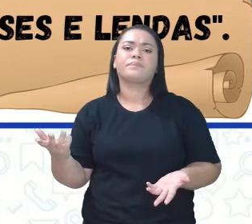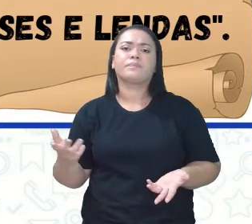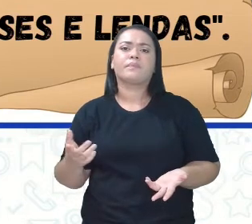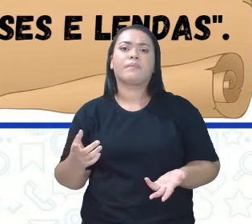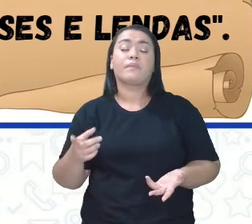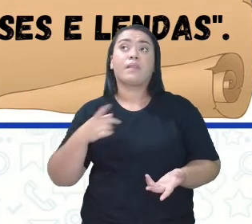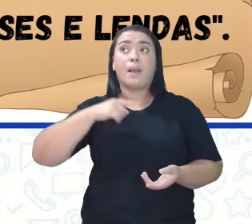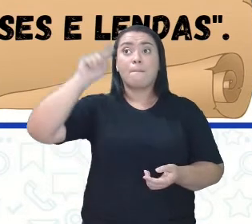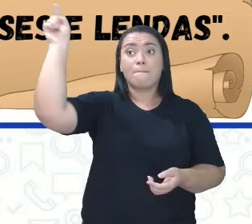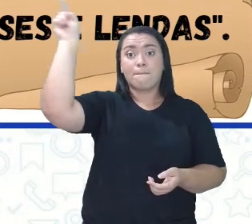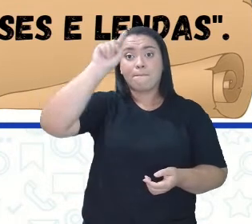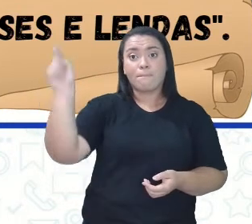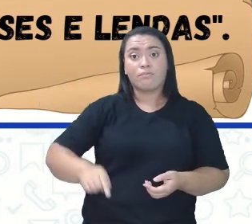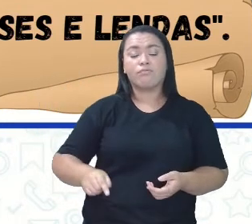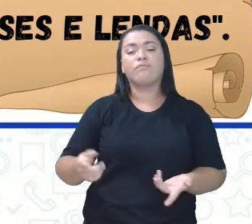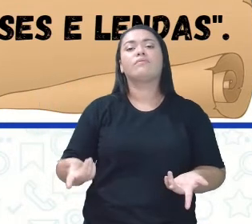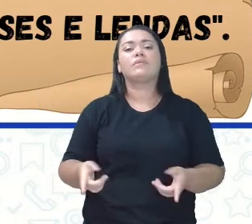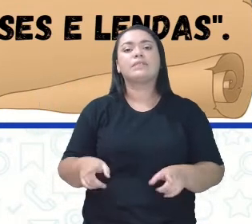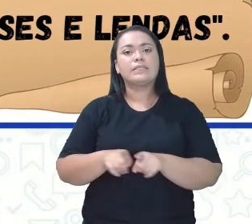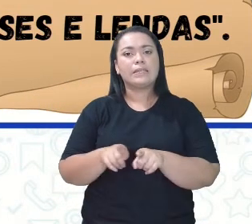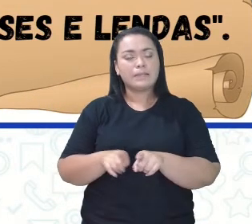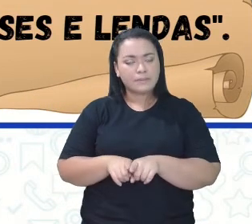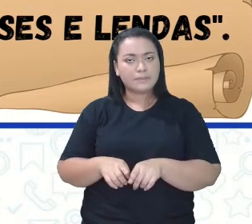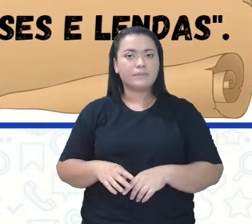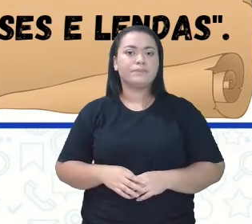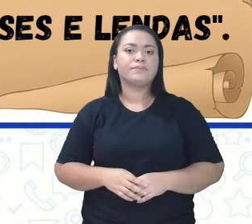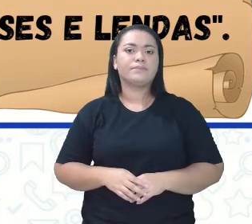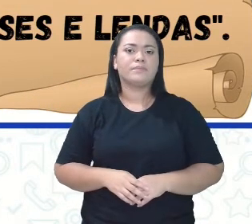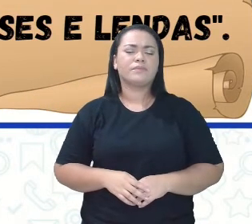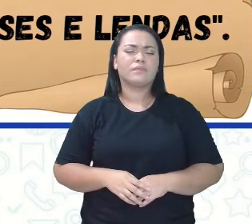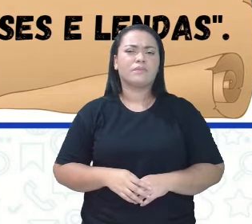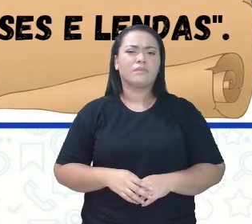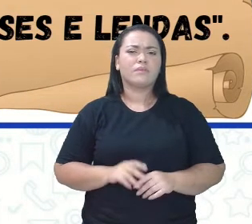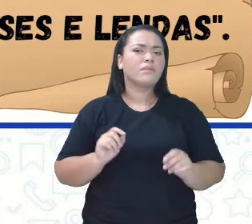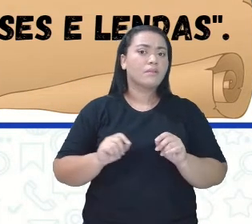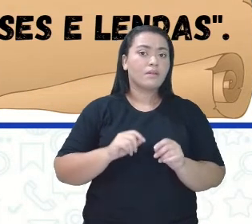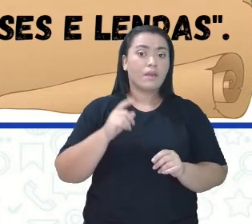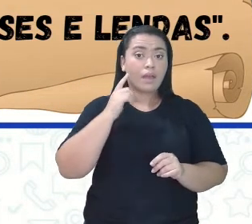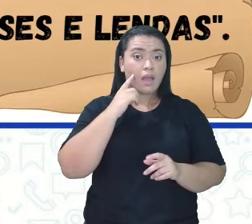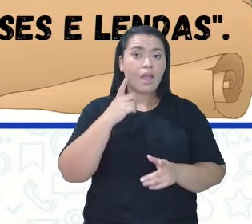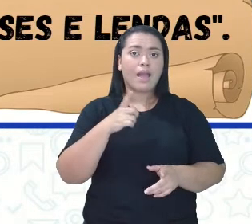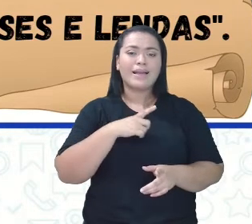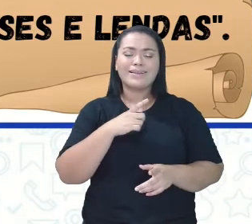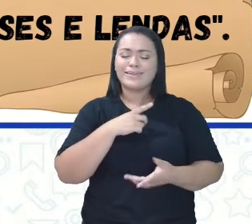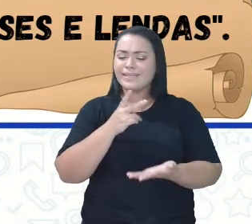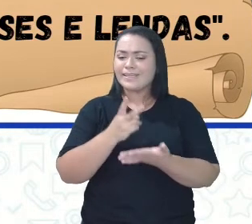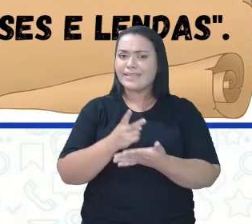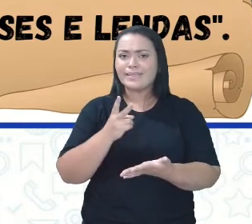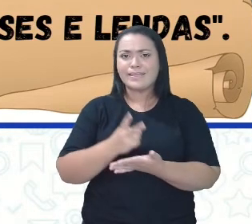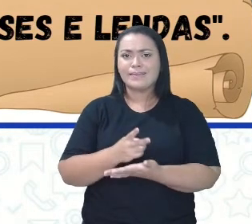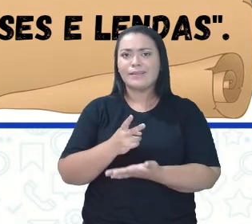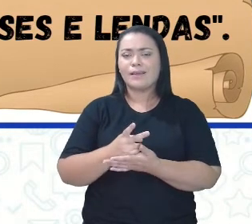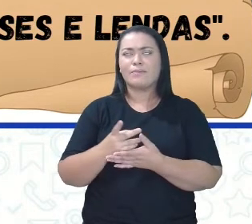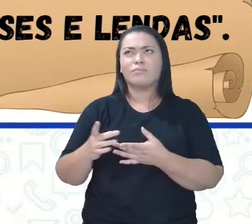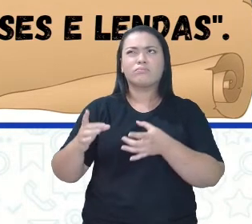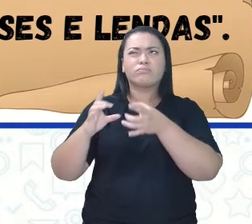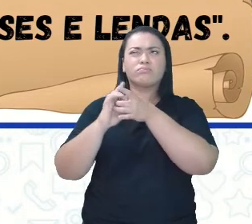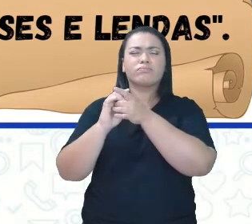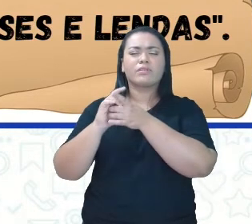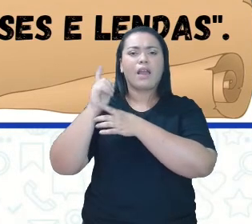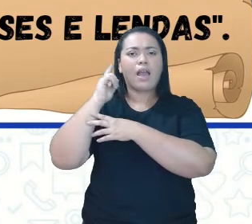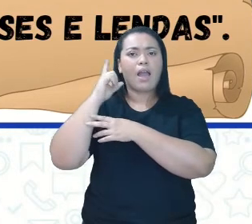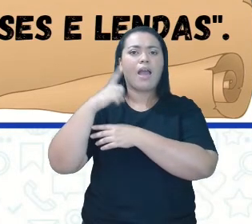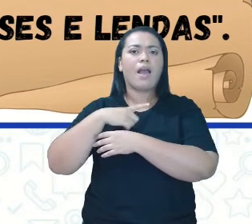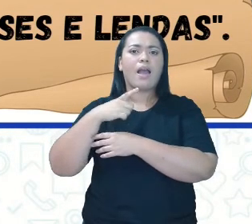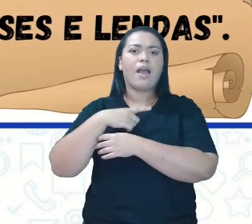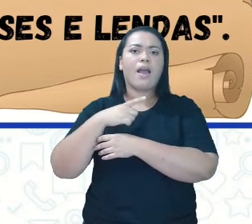né, os raios, no caso aí os relâmpagos. Então vejam aí que eles sempre estavam associando a questão